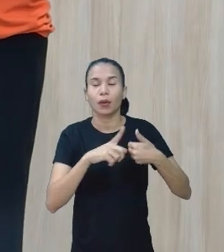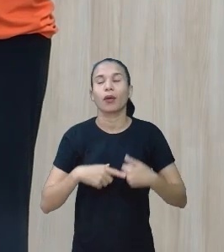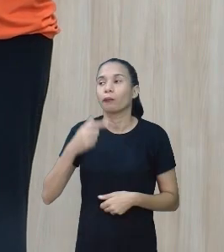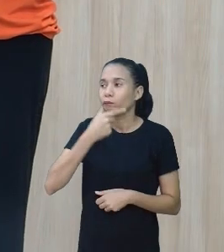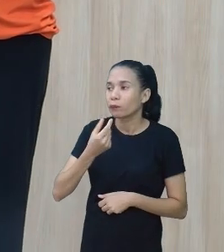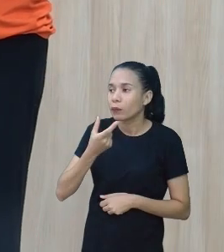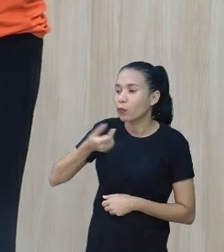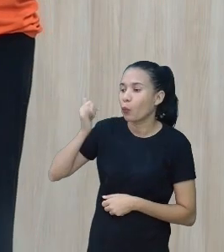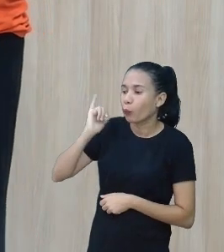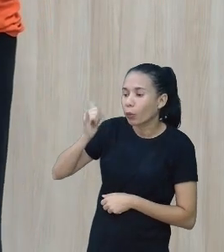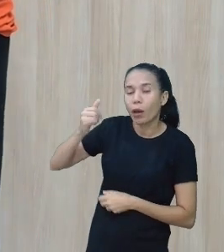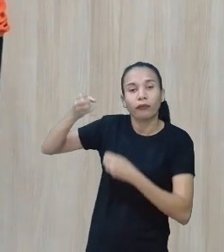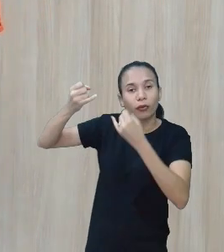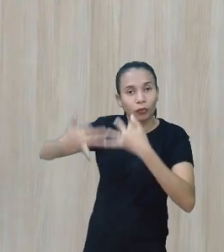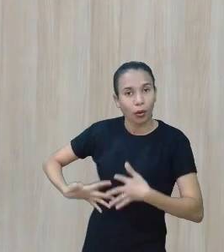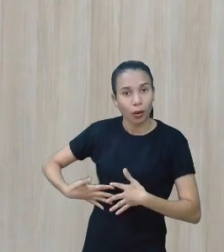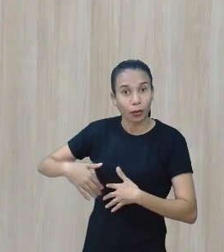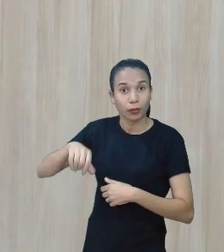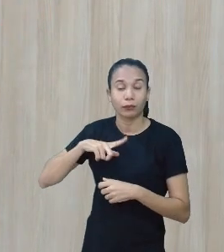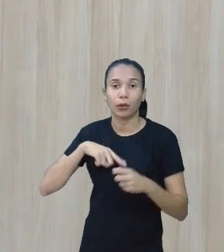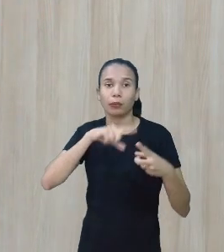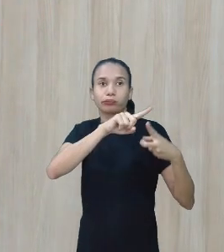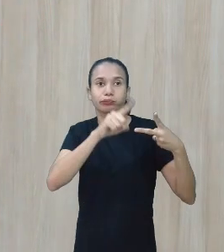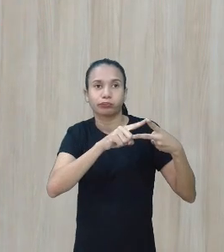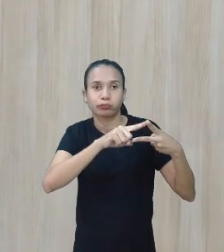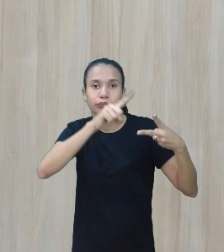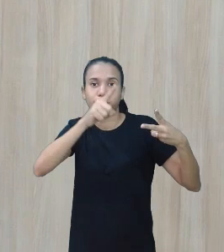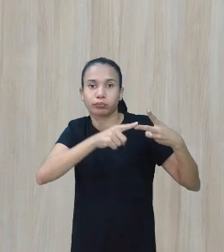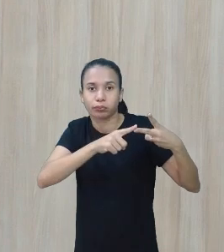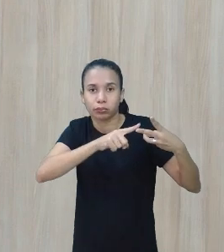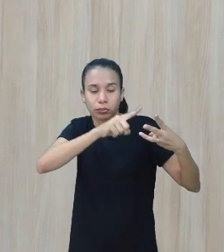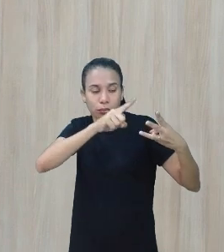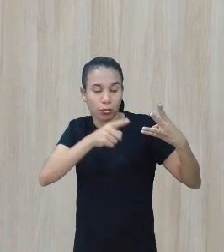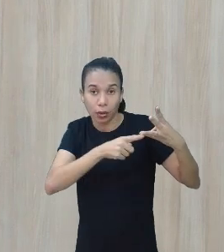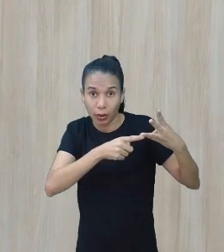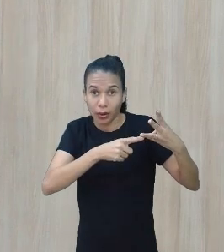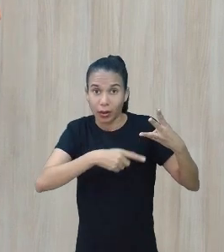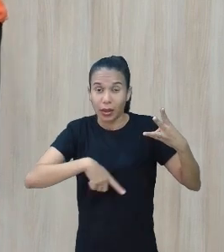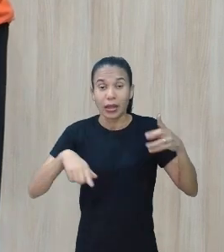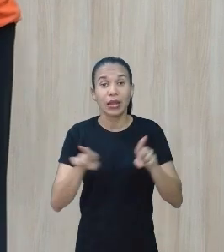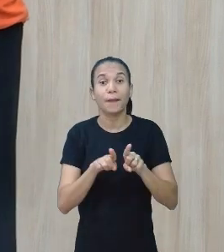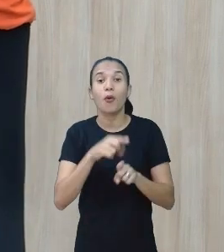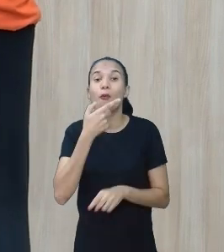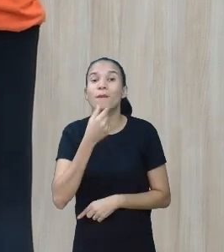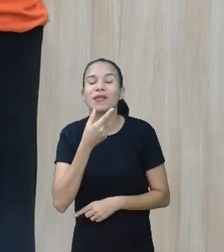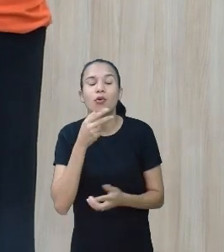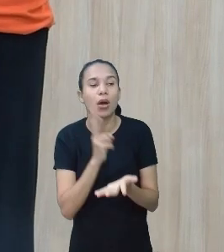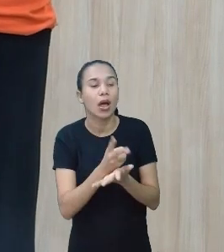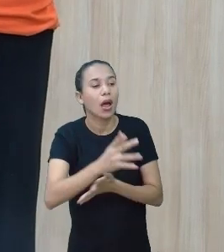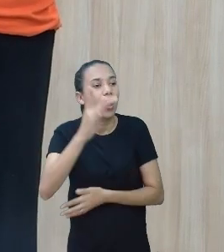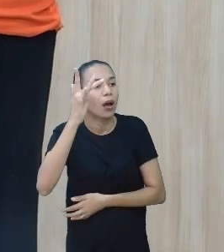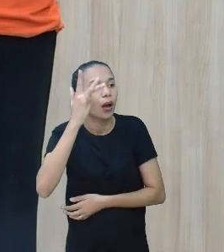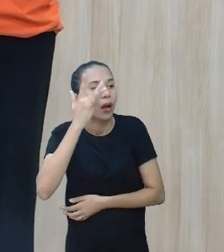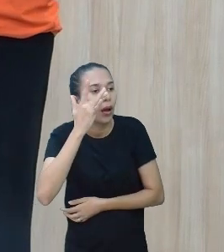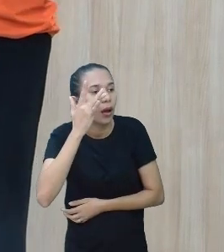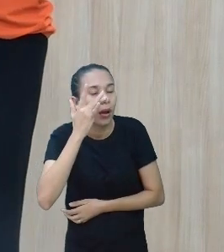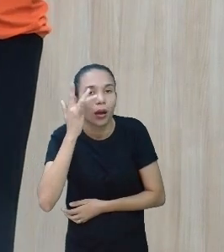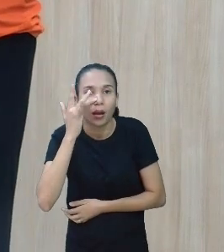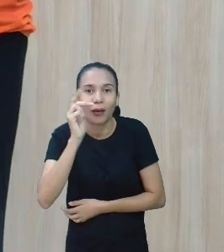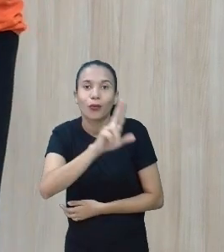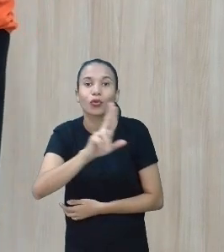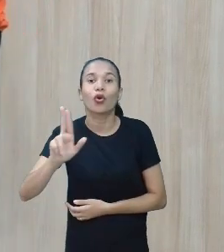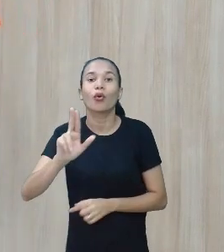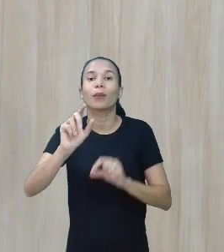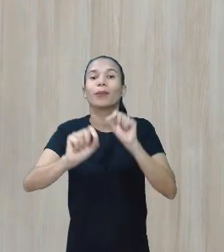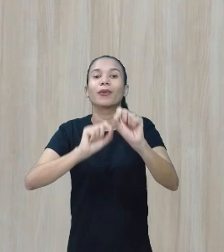as histórias sobre Aloísio Azevedo, Coelho Neto, Vitor Hugo, e o rapazote que escutava tudo atentamente se